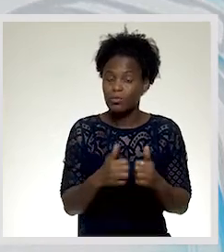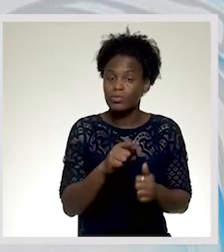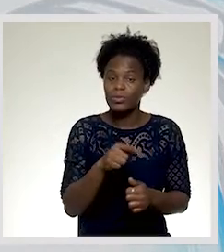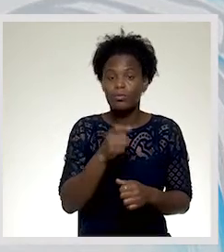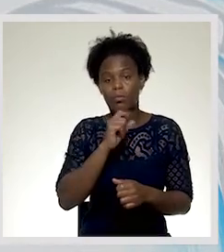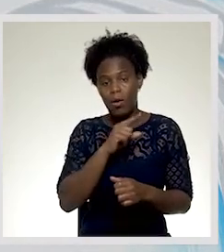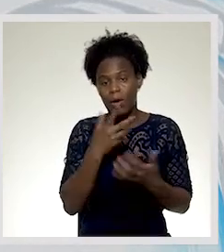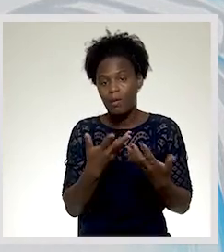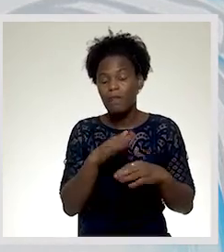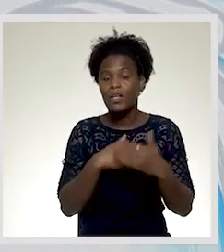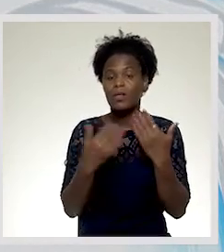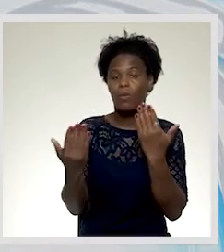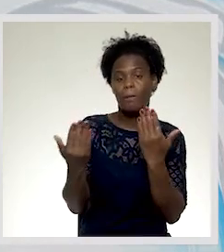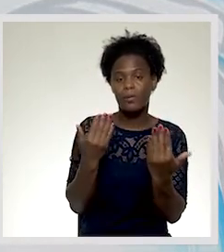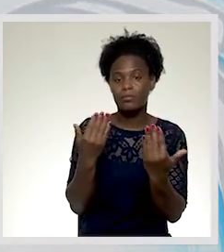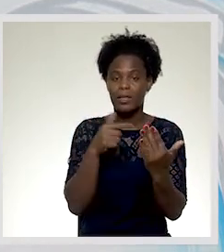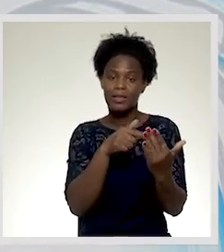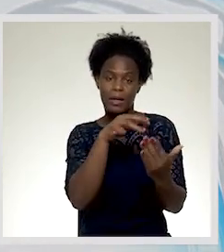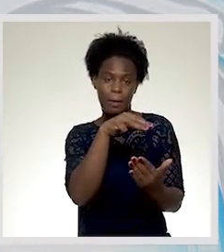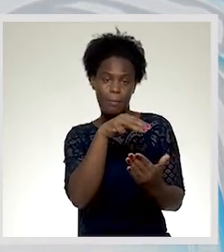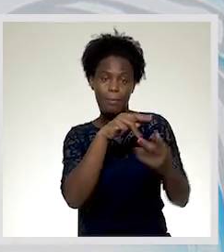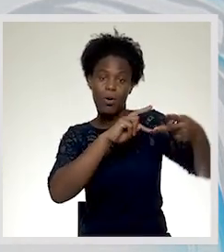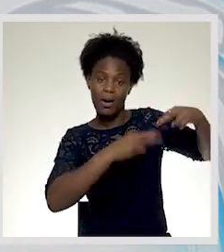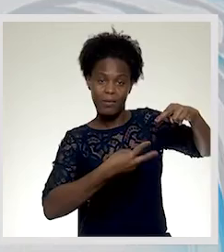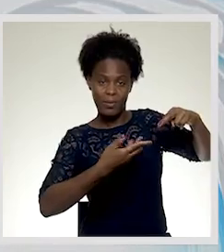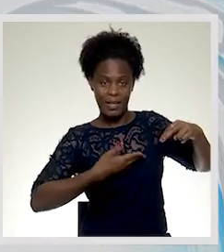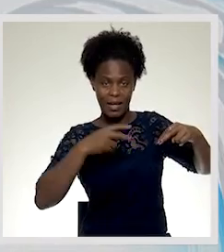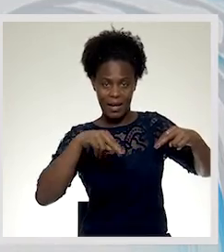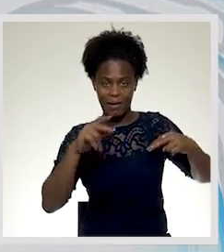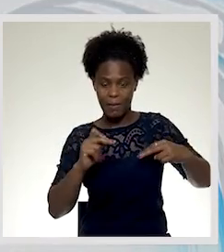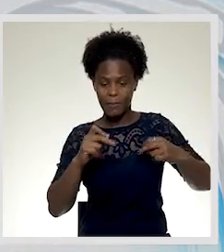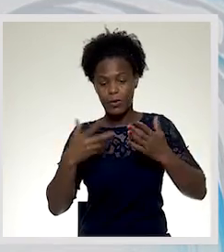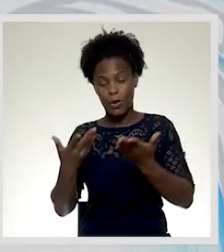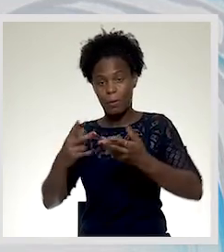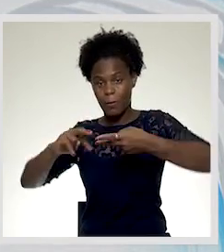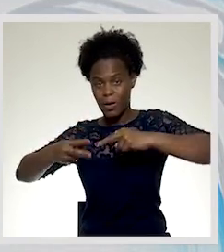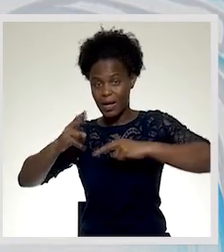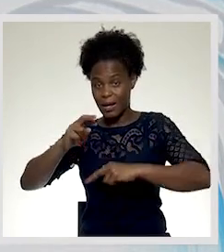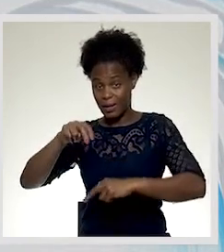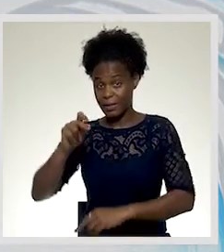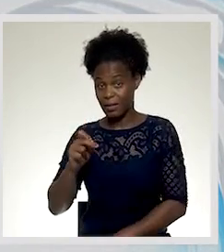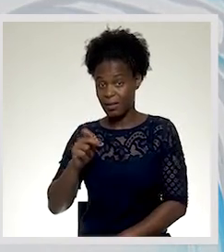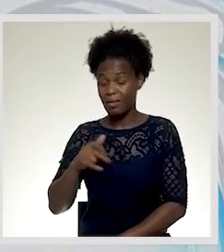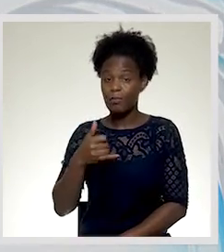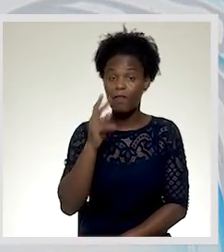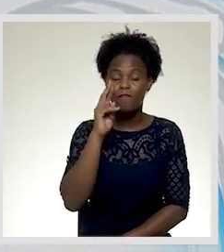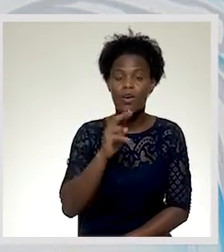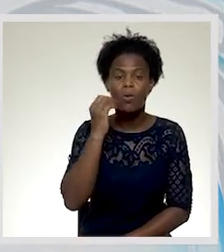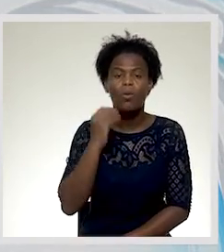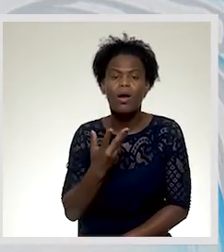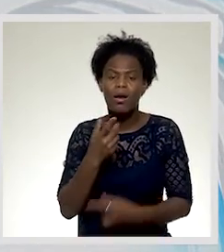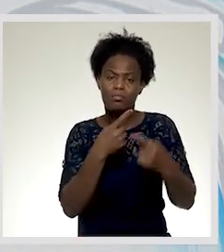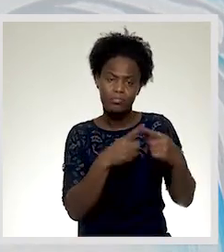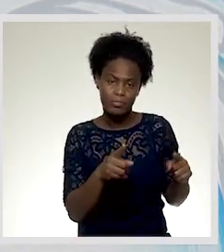Agora, com isso, podemos fazer agora a comparação entre a molécula do DNA e a molécula do RNA